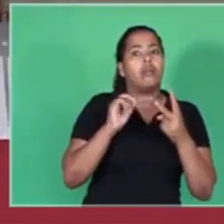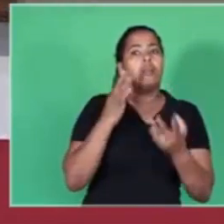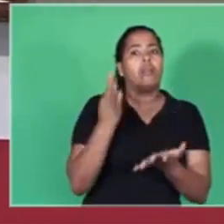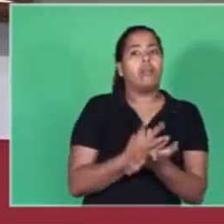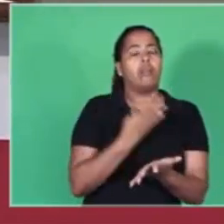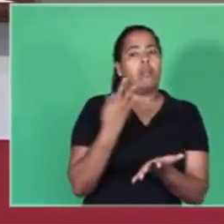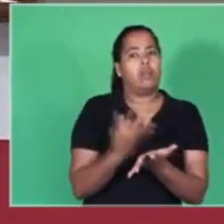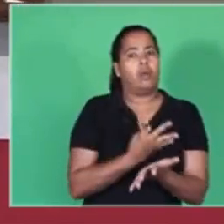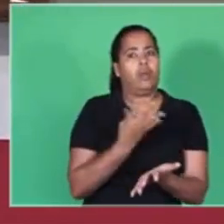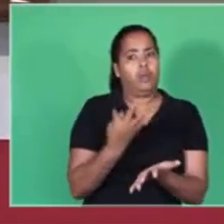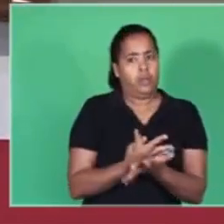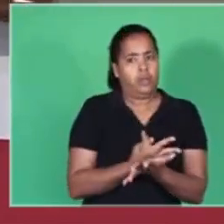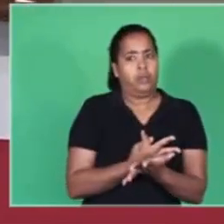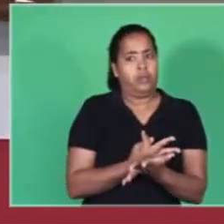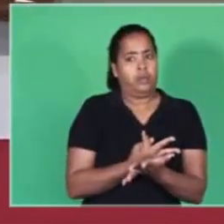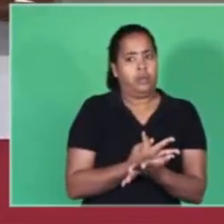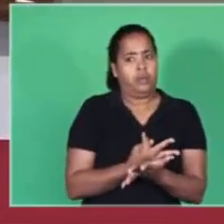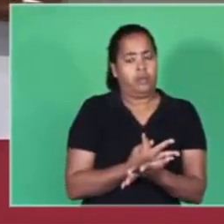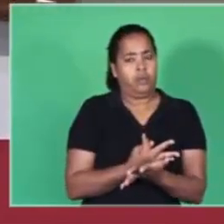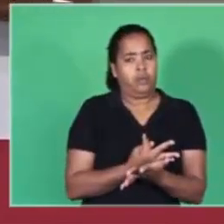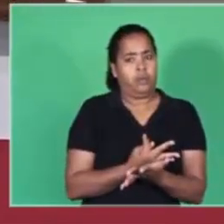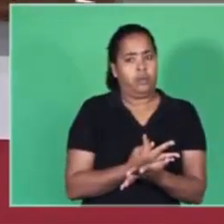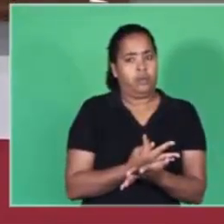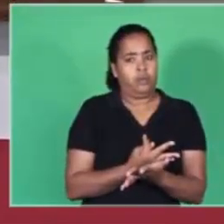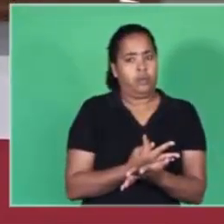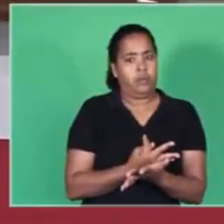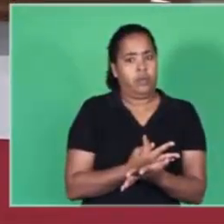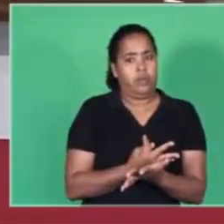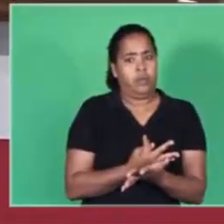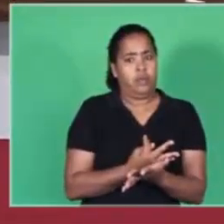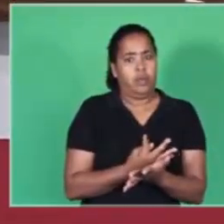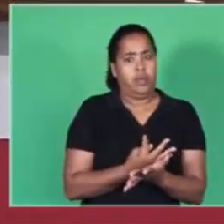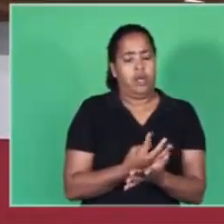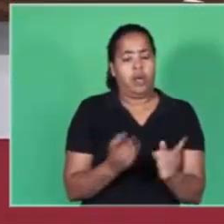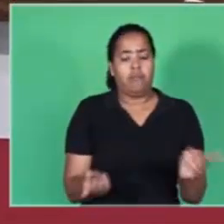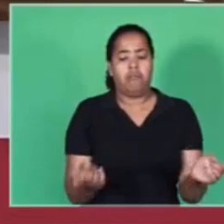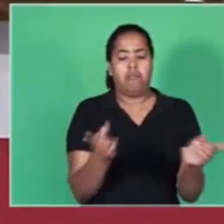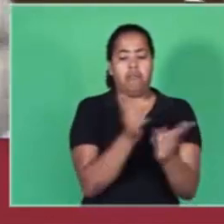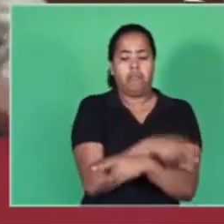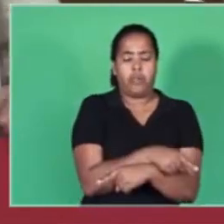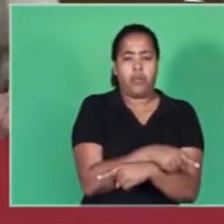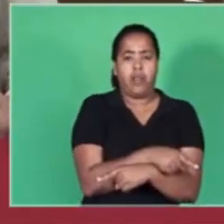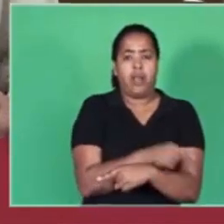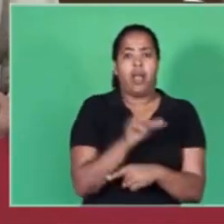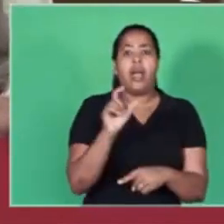a apostasia. Apostasia é você deixar a fé e entrar na razão.